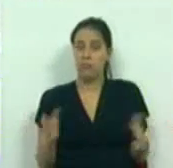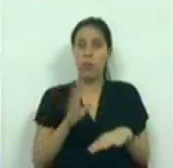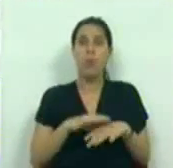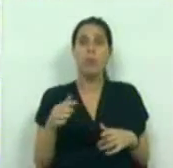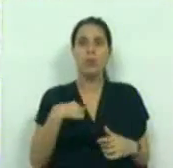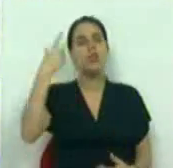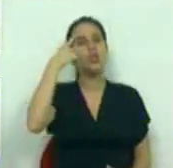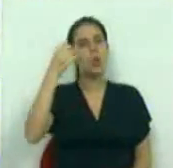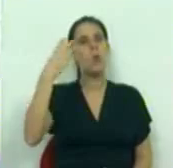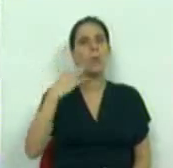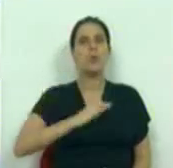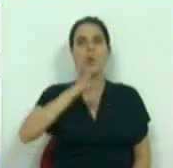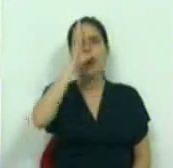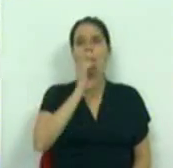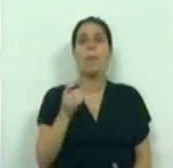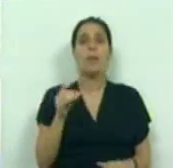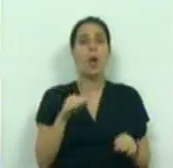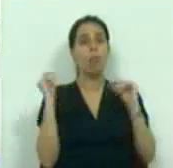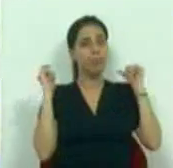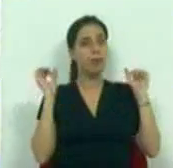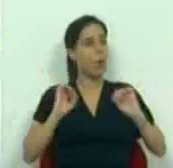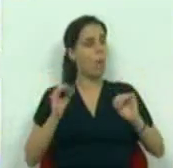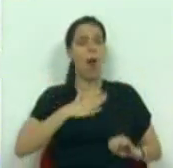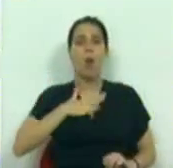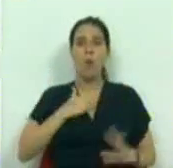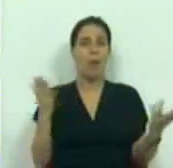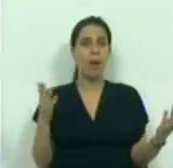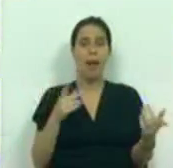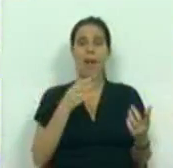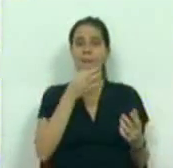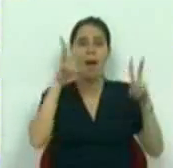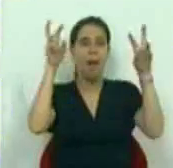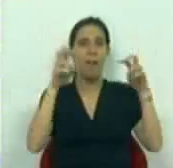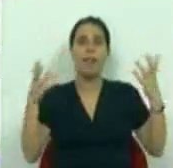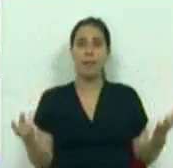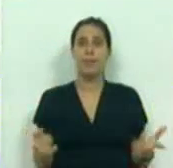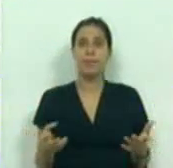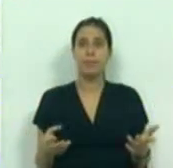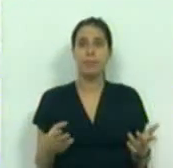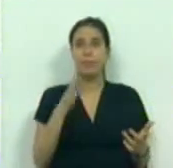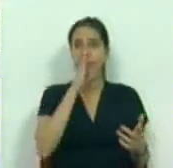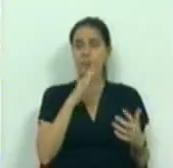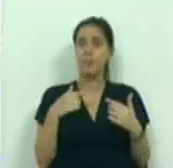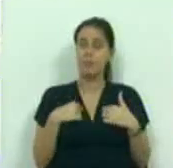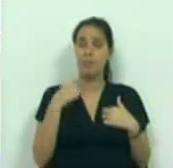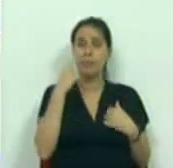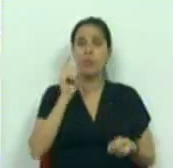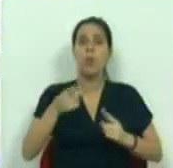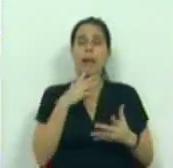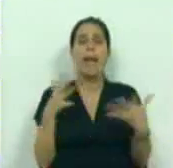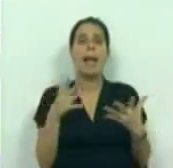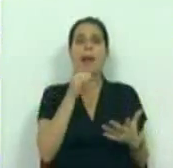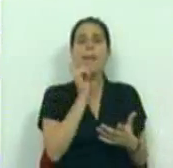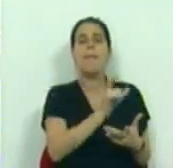é que nós compreendemos que o Sr. Ministro tenha que se ausentar e não queira sequer entrar nesta matéria. porque se nós juntarmos o que são as